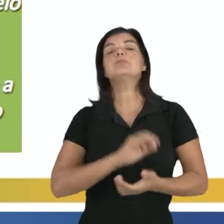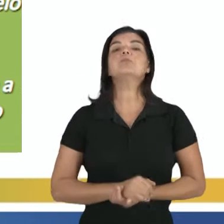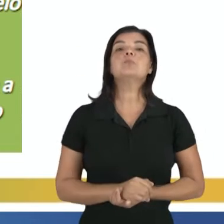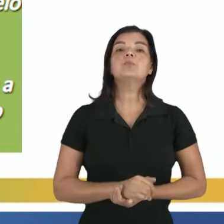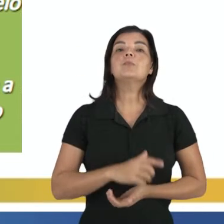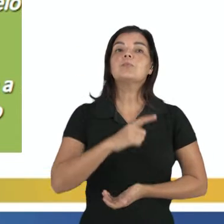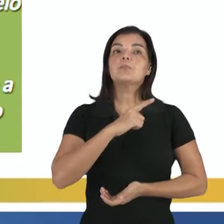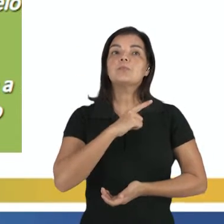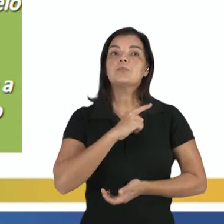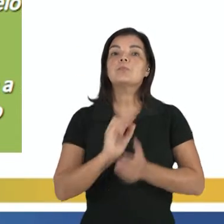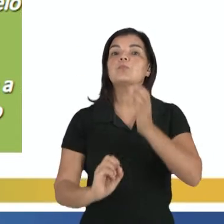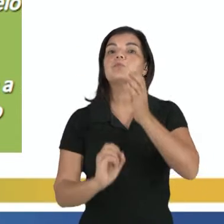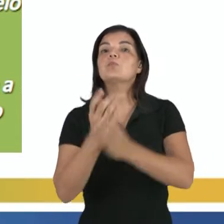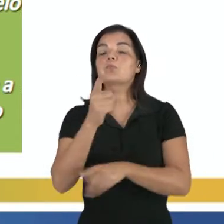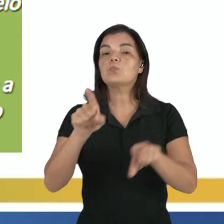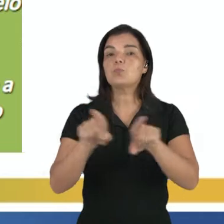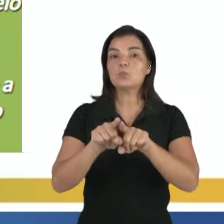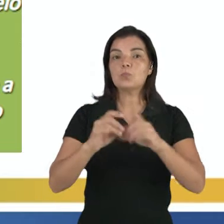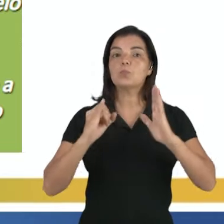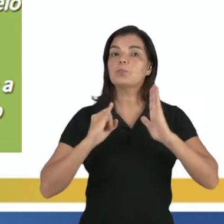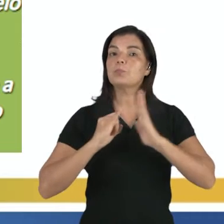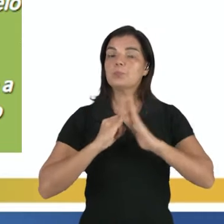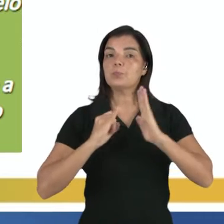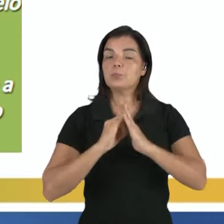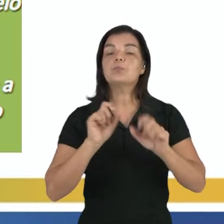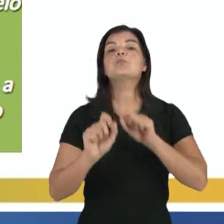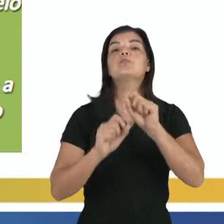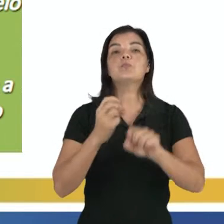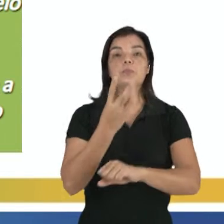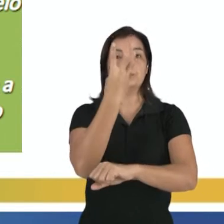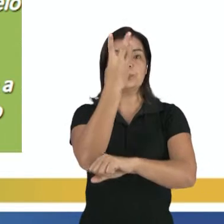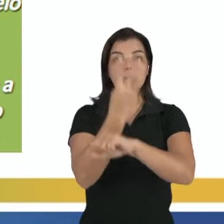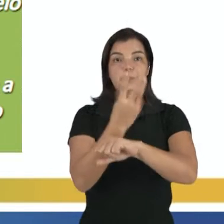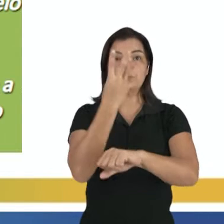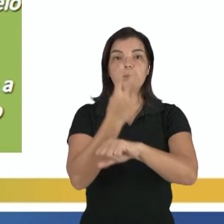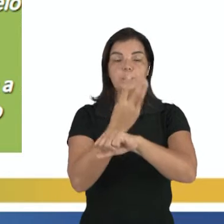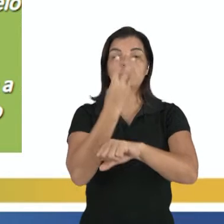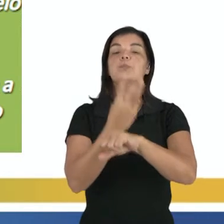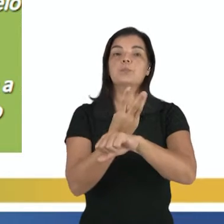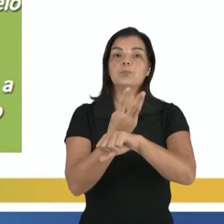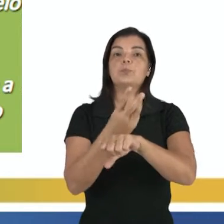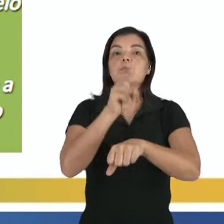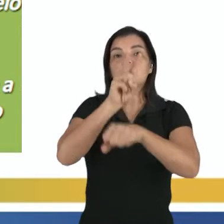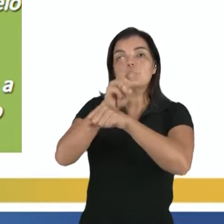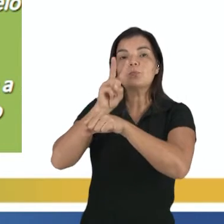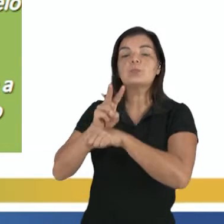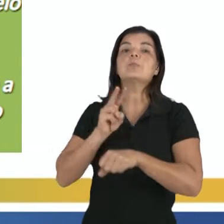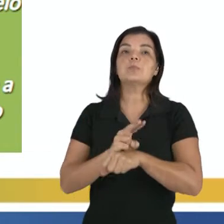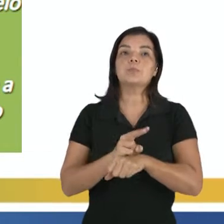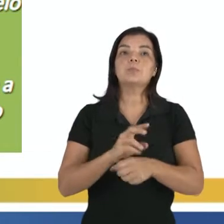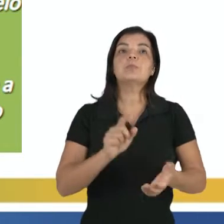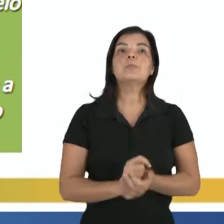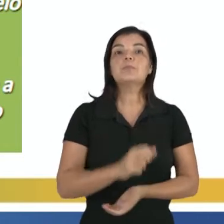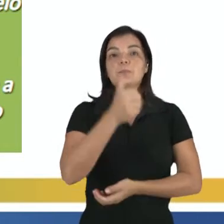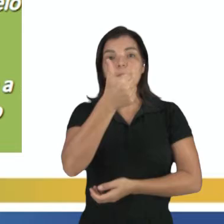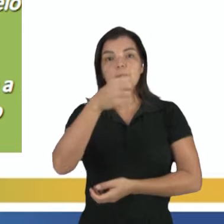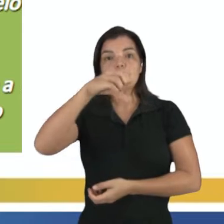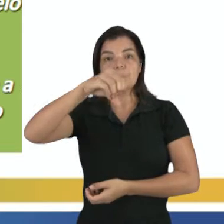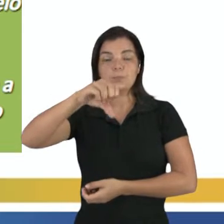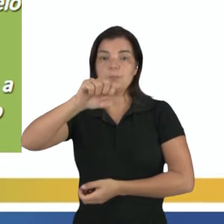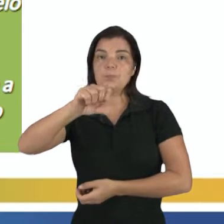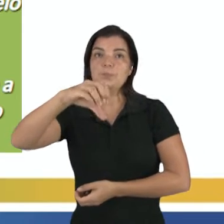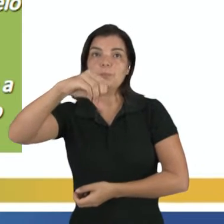dessa lei, foi criada a instituição IBAMA, né? O IBAMA ele foi criado em 1989 e foi